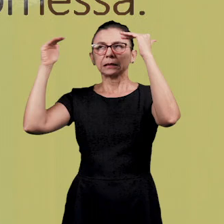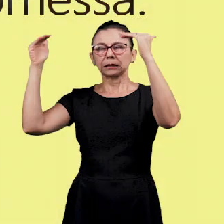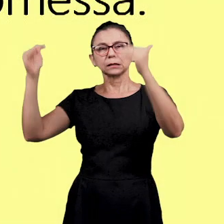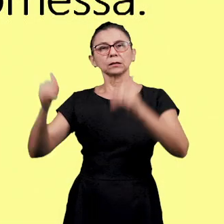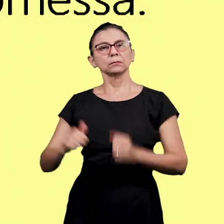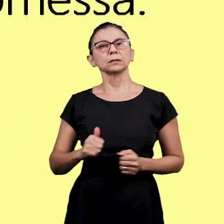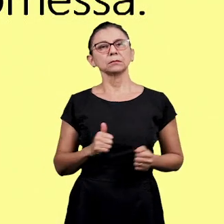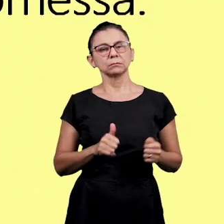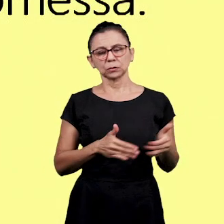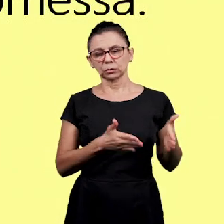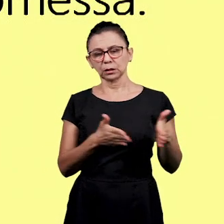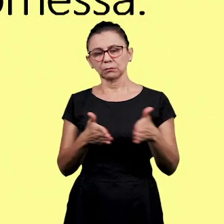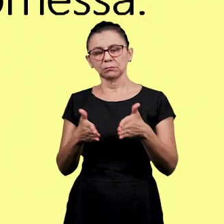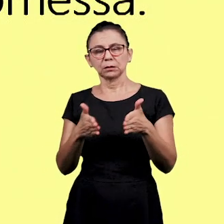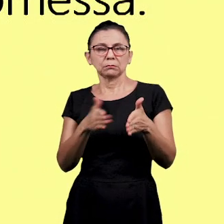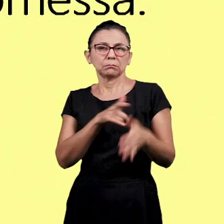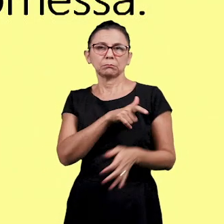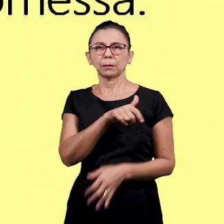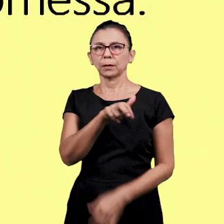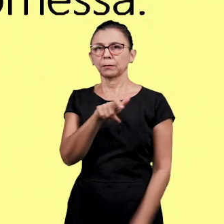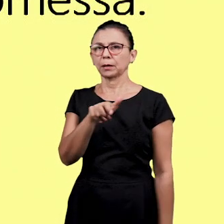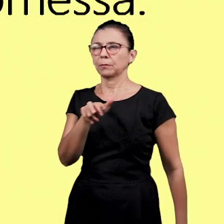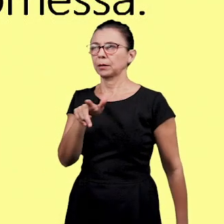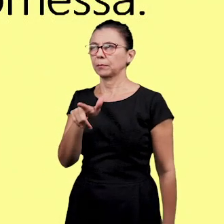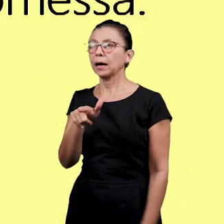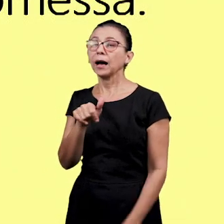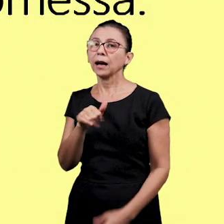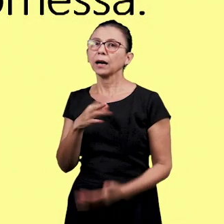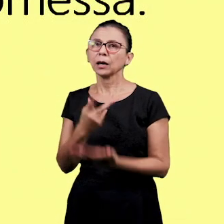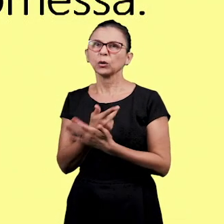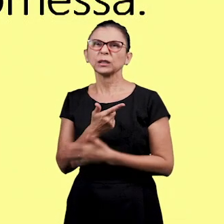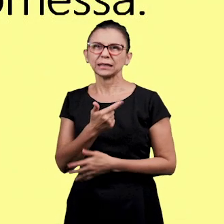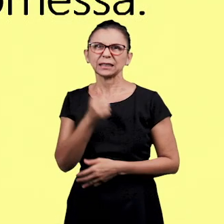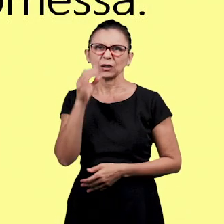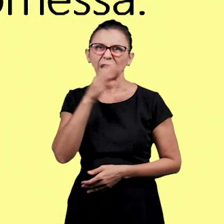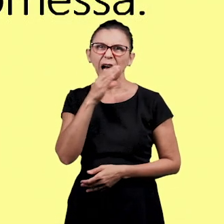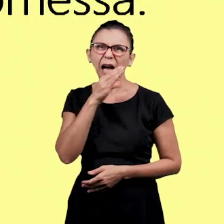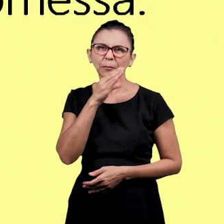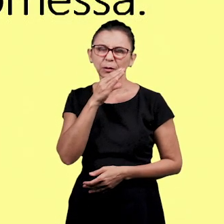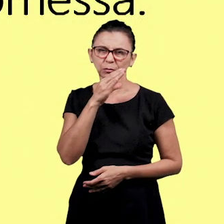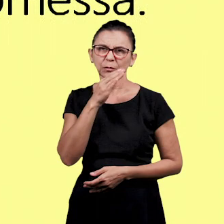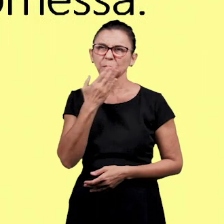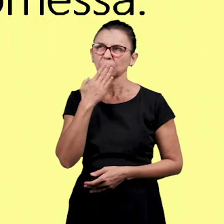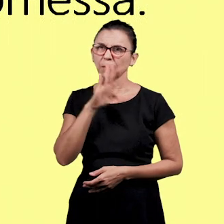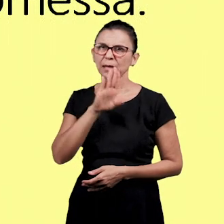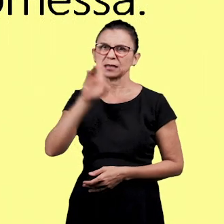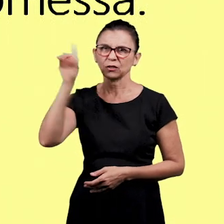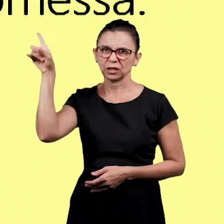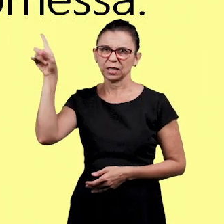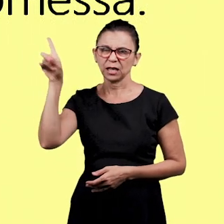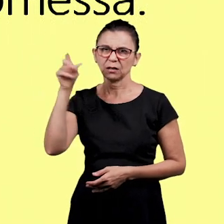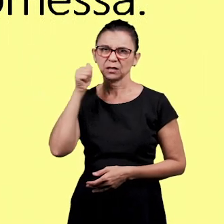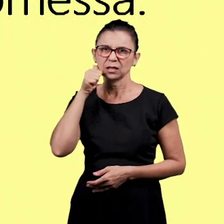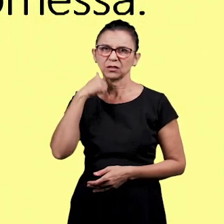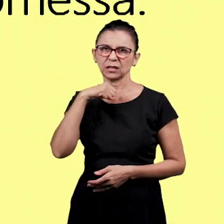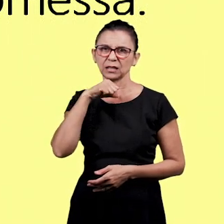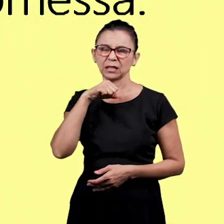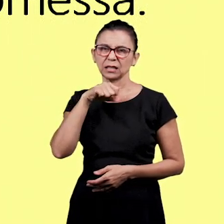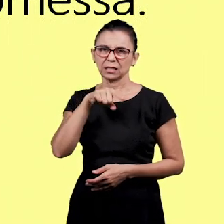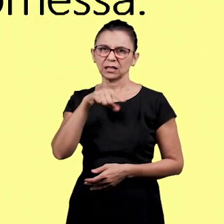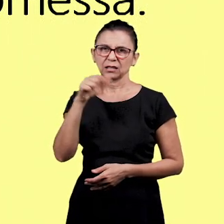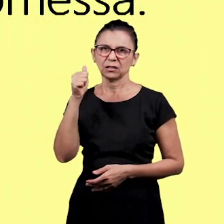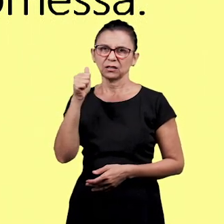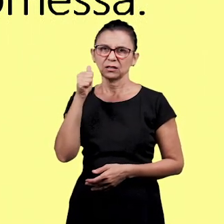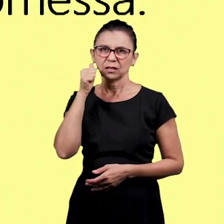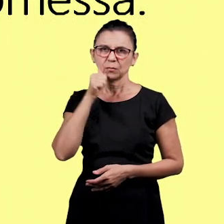caminhada. A promessa se cumpriu rápido? Não. Passaram-se 5, 10, 15,